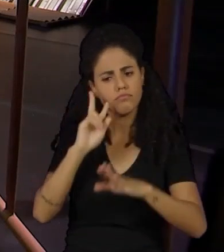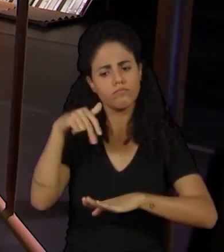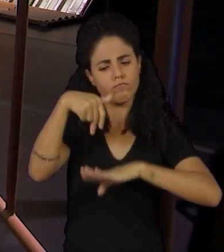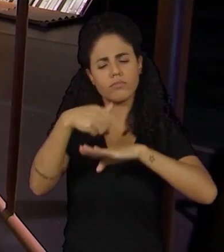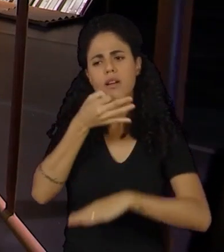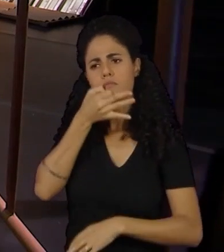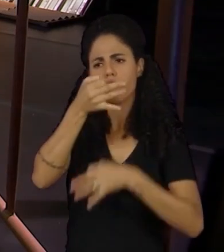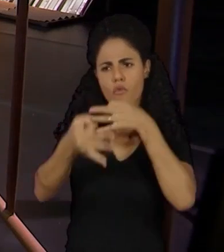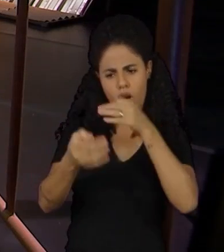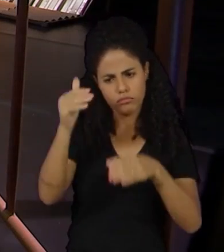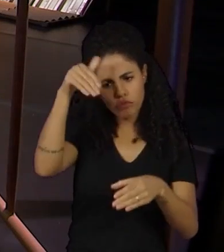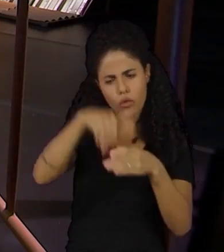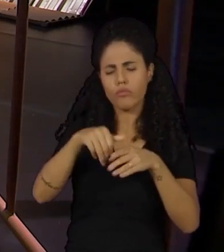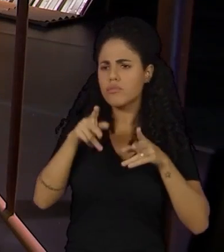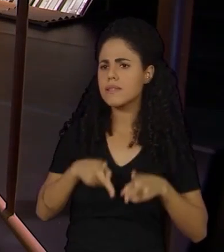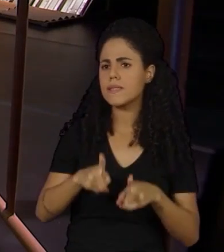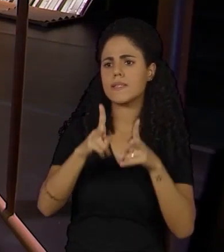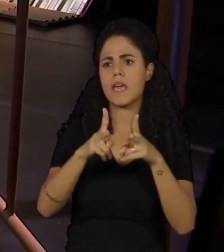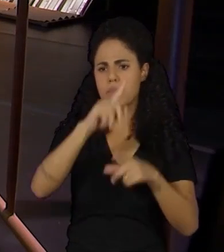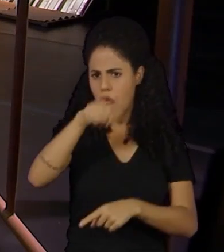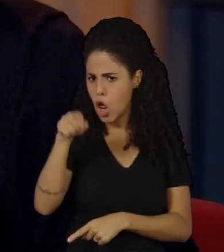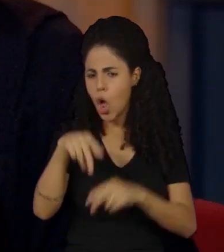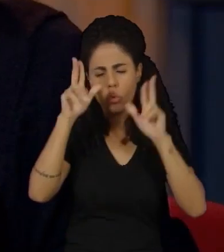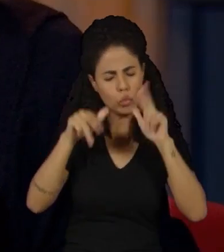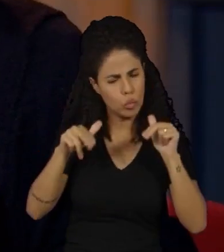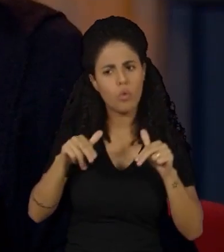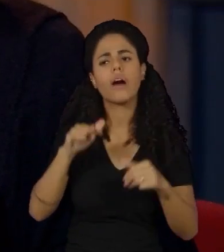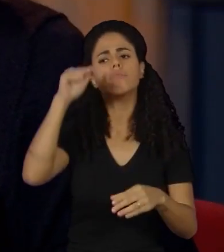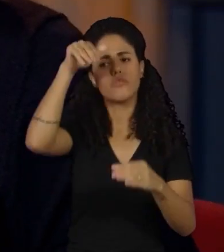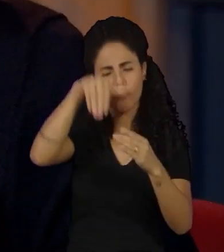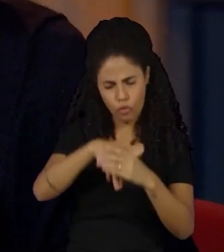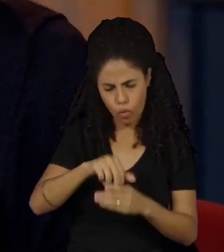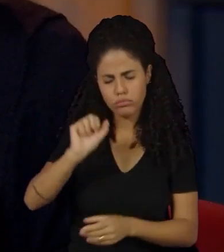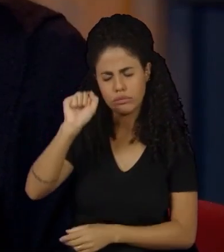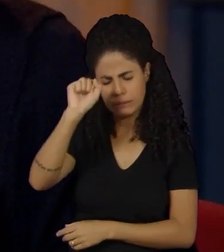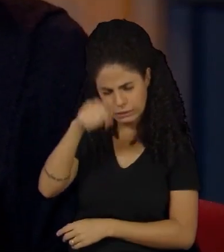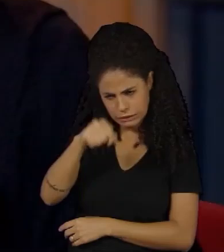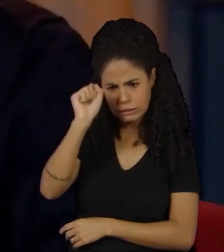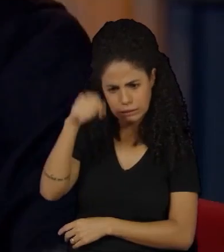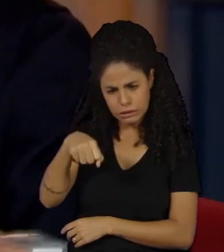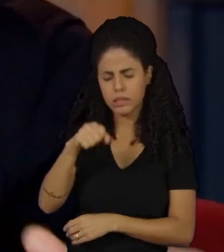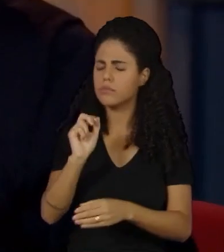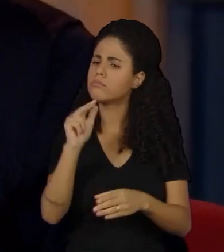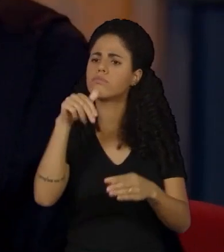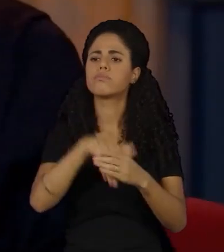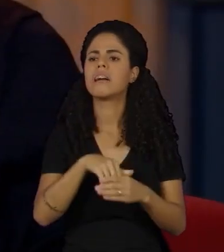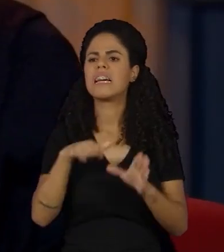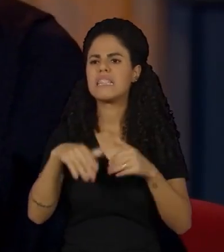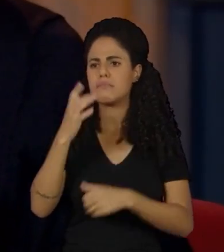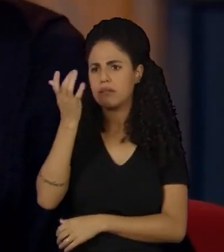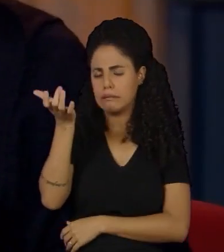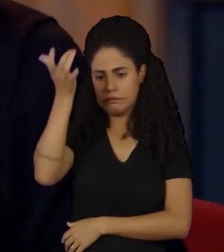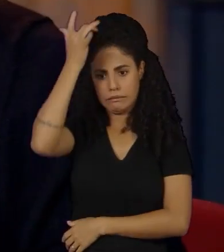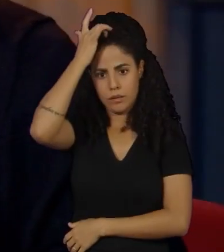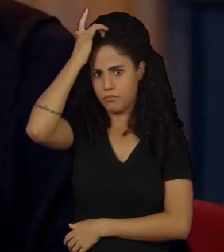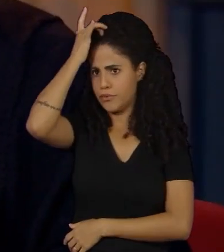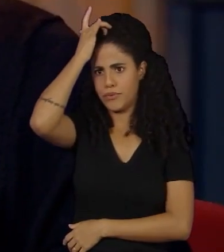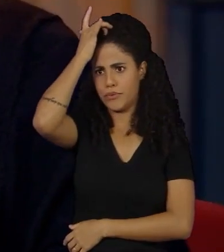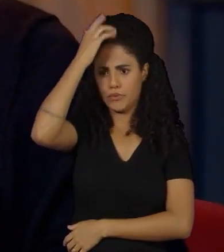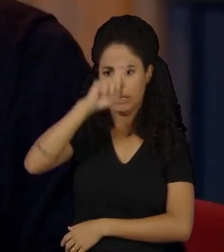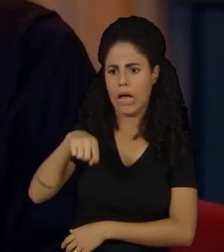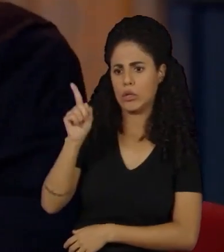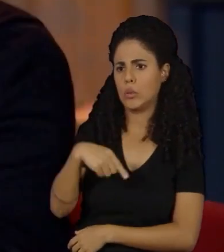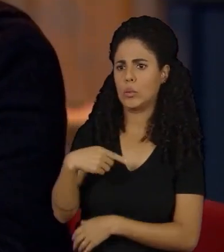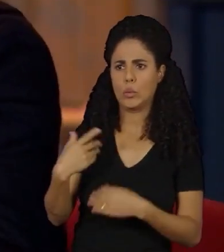votando nunca nunca anulei meu voto nem nem deixei de votar absurdo quem faz isso acho que